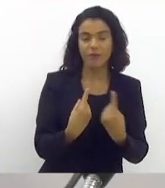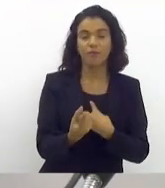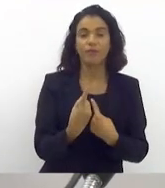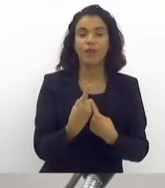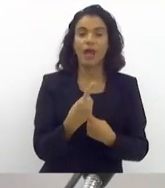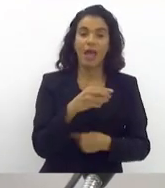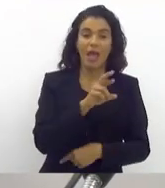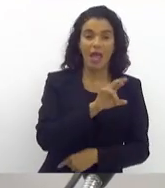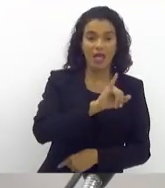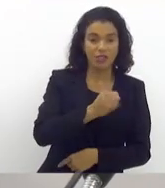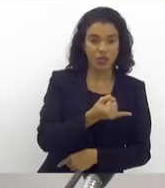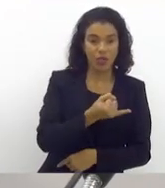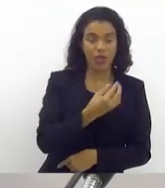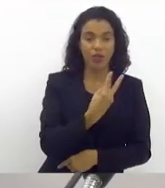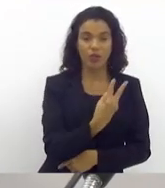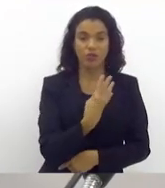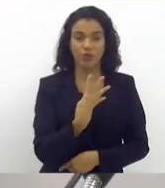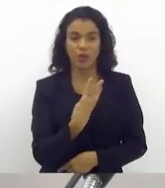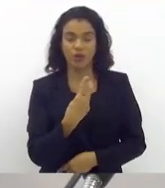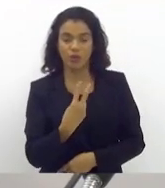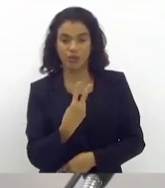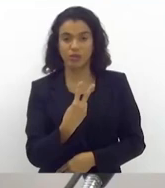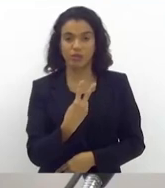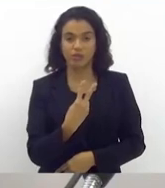da RJ-242,